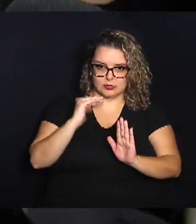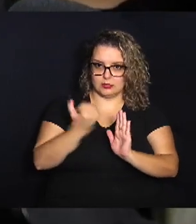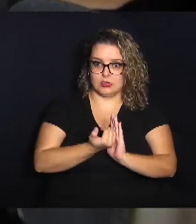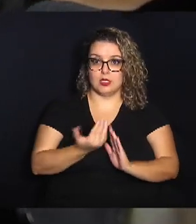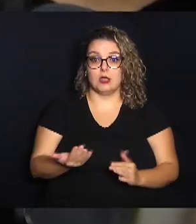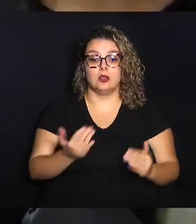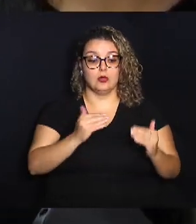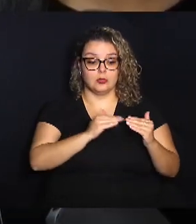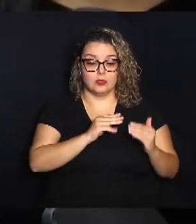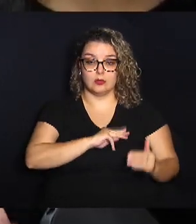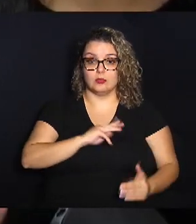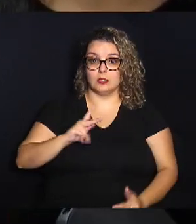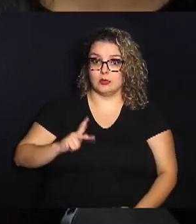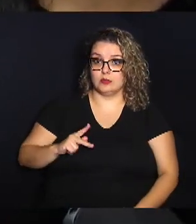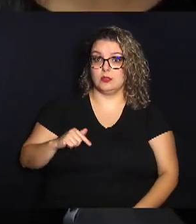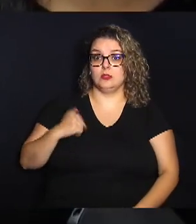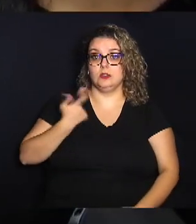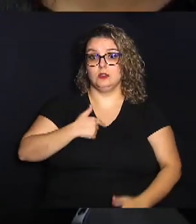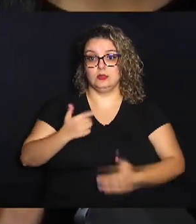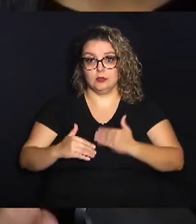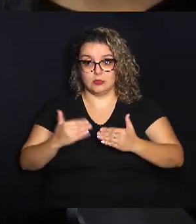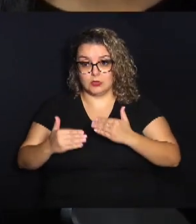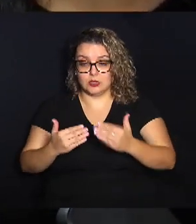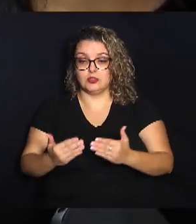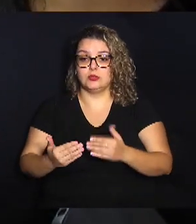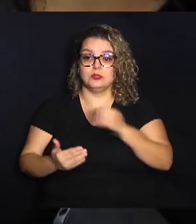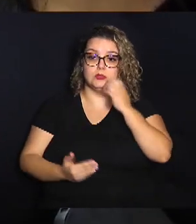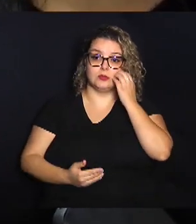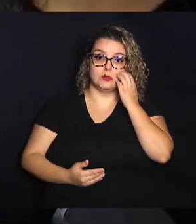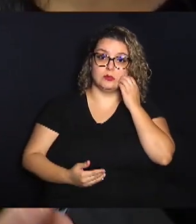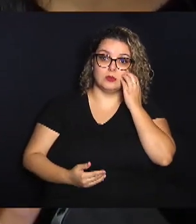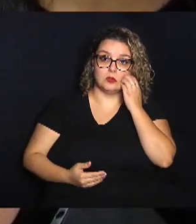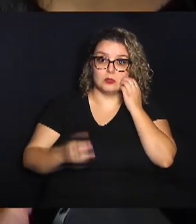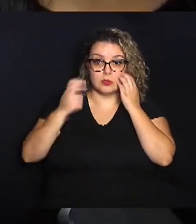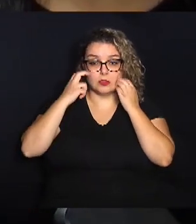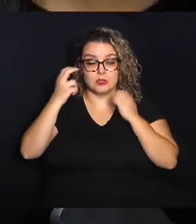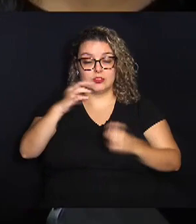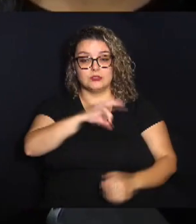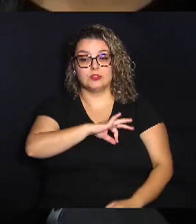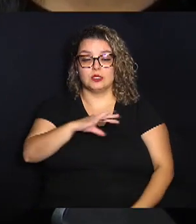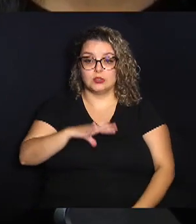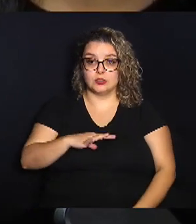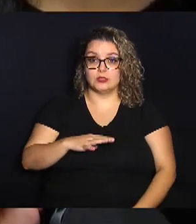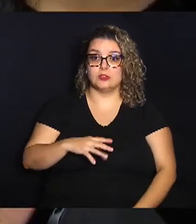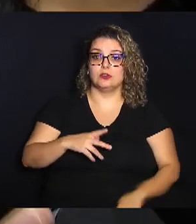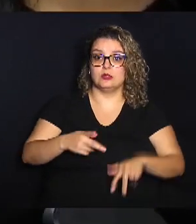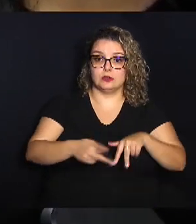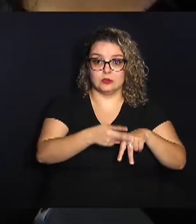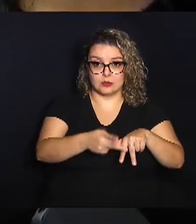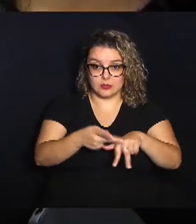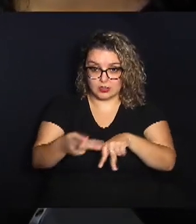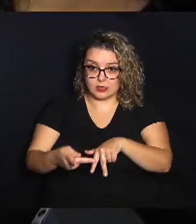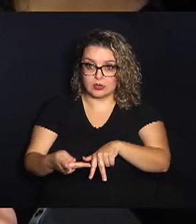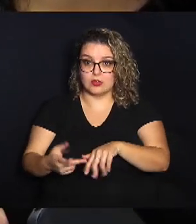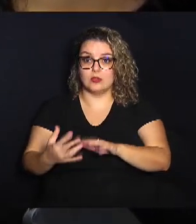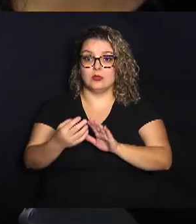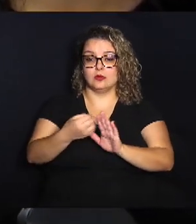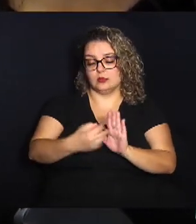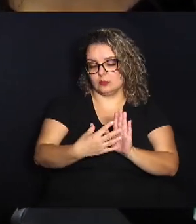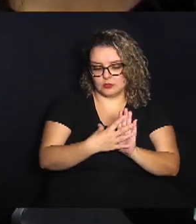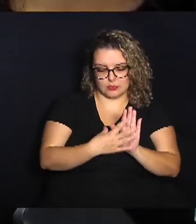gente está formatando os processos, mediante a inteligência da Guarda Municipal, depoimento dessas pessoas, cópia de